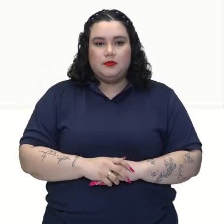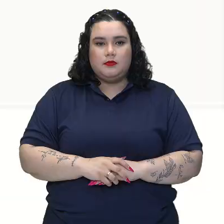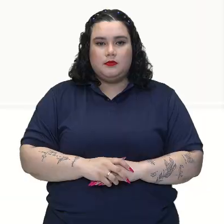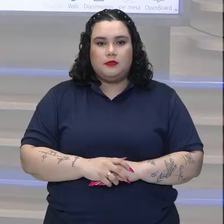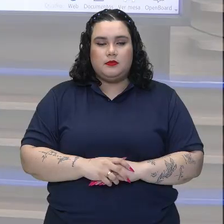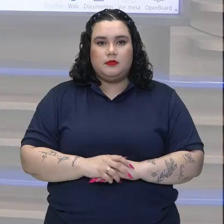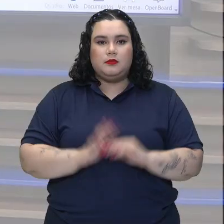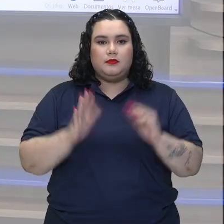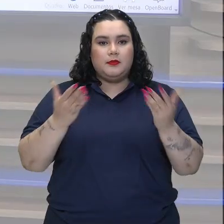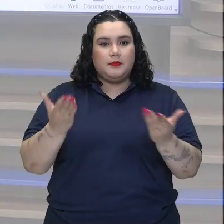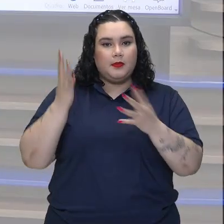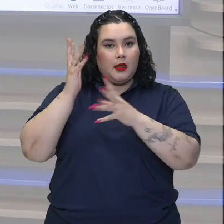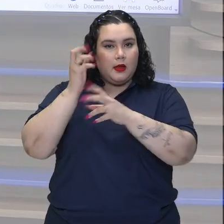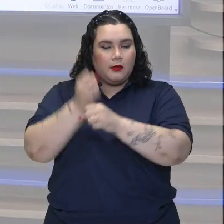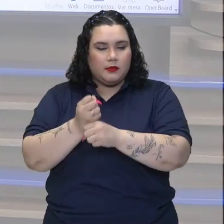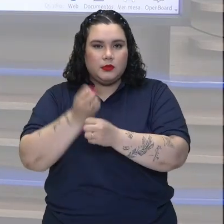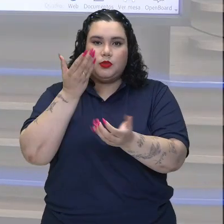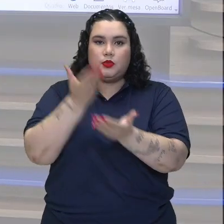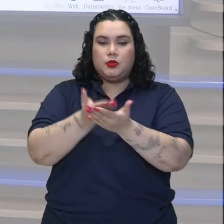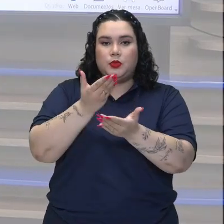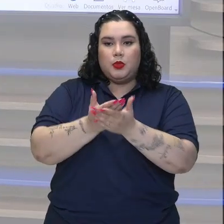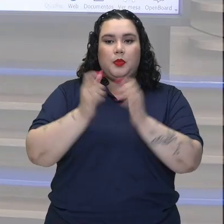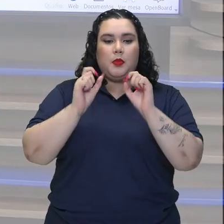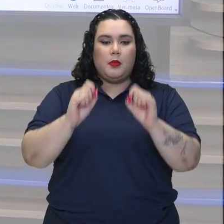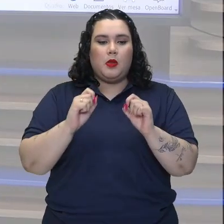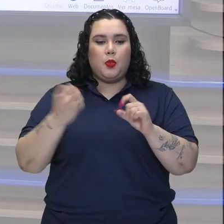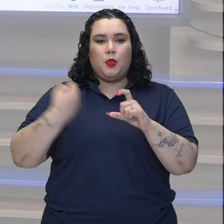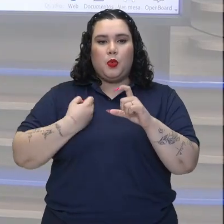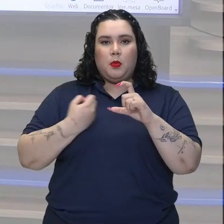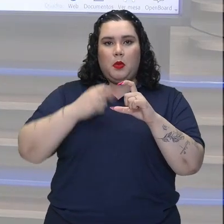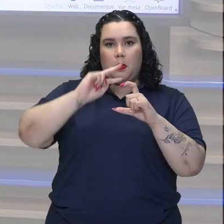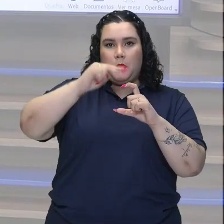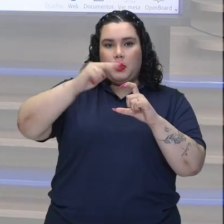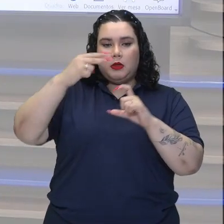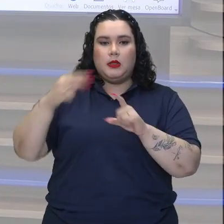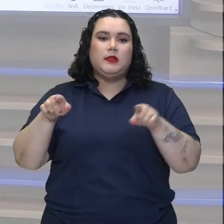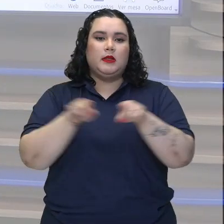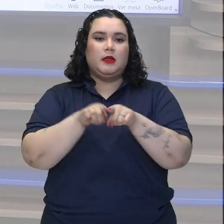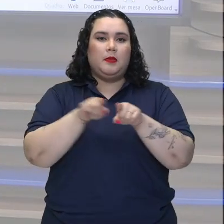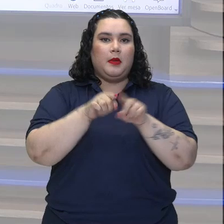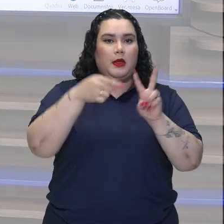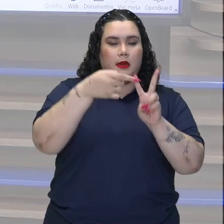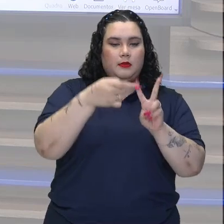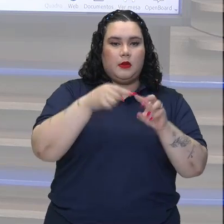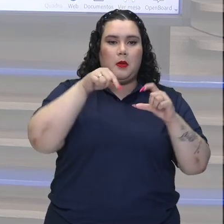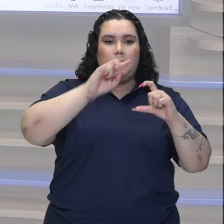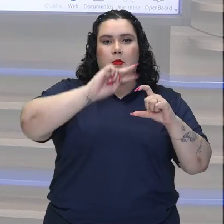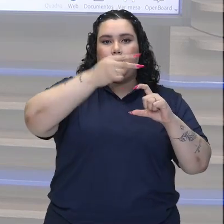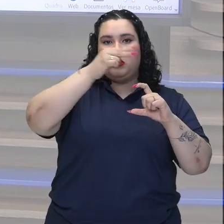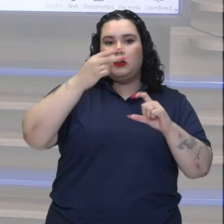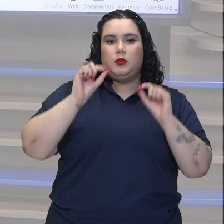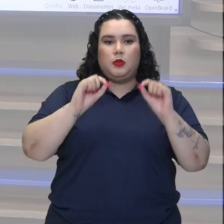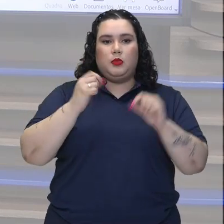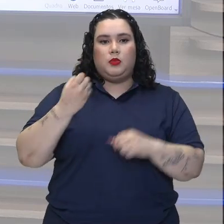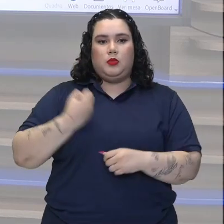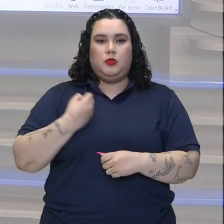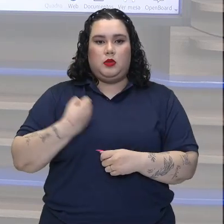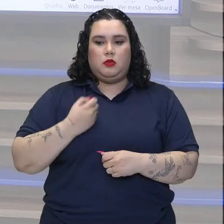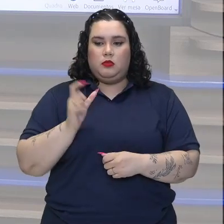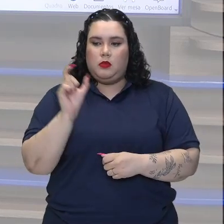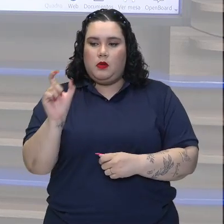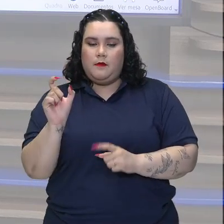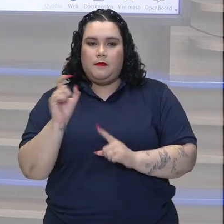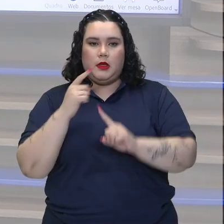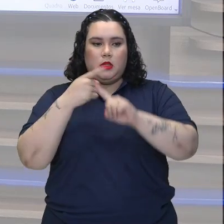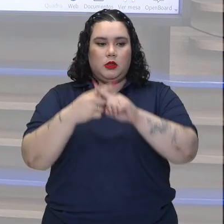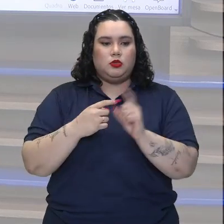uma recapitulada, trabalhamos potenciação e radiciação. A potenciação é quando nós temos o número